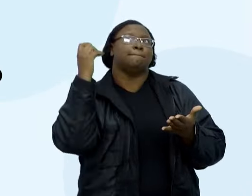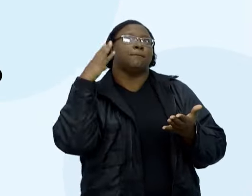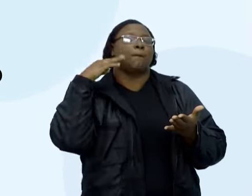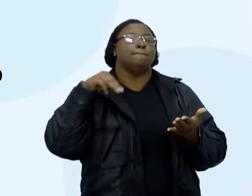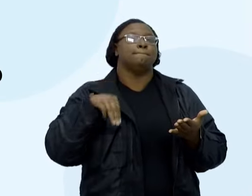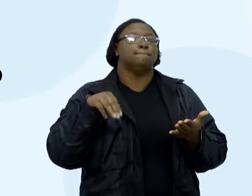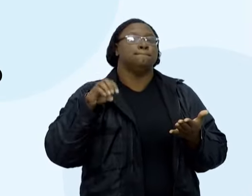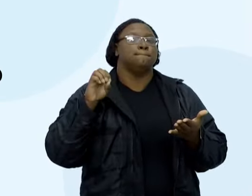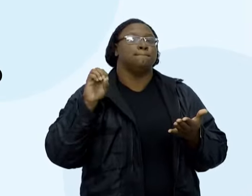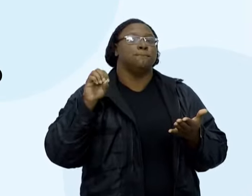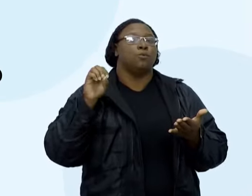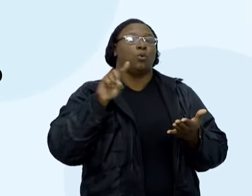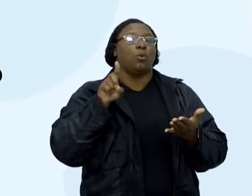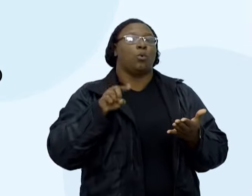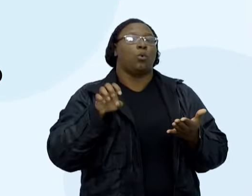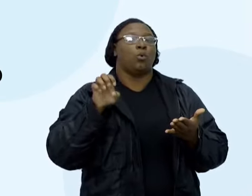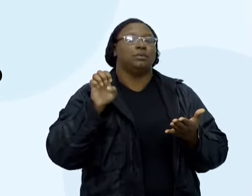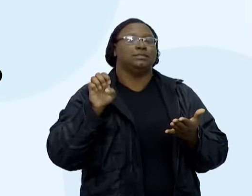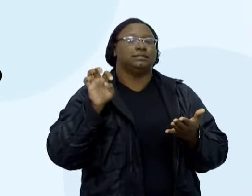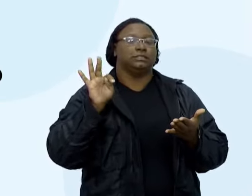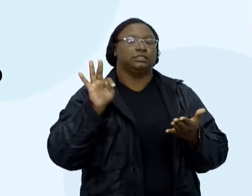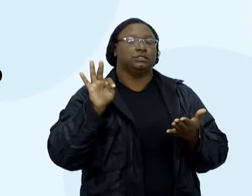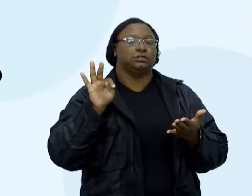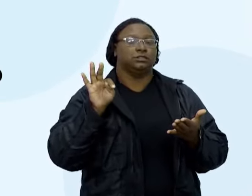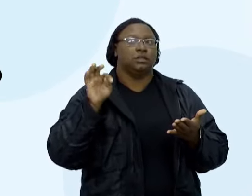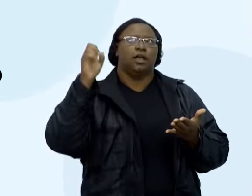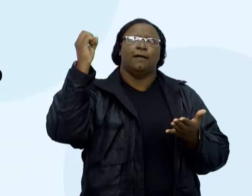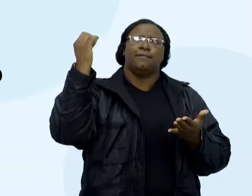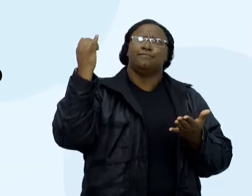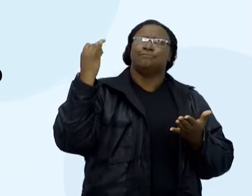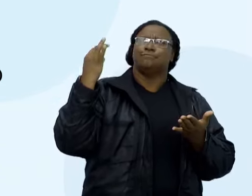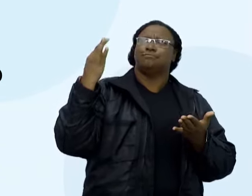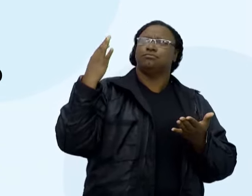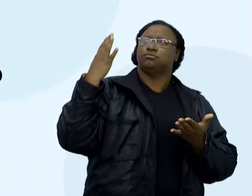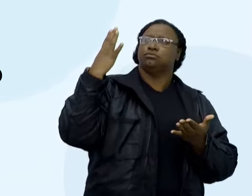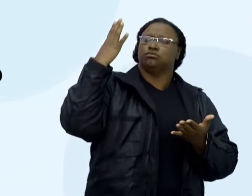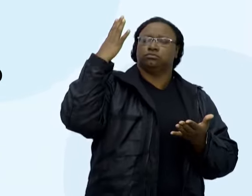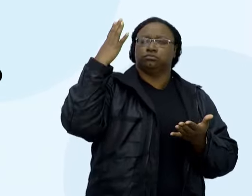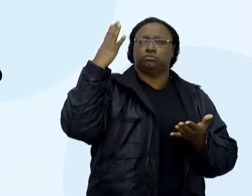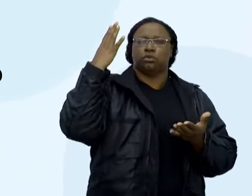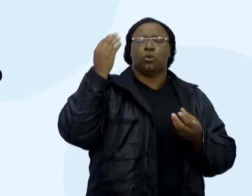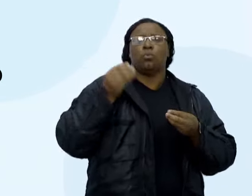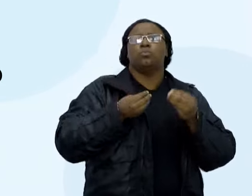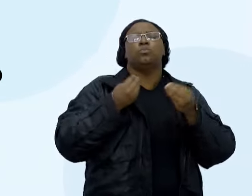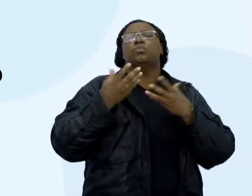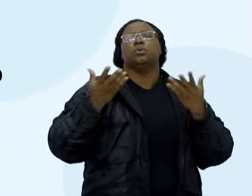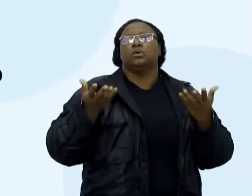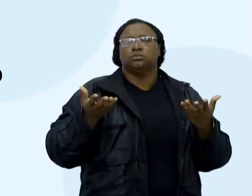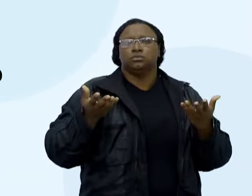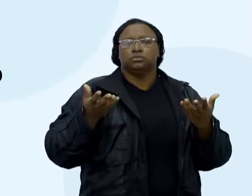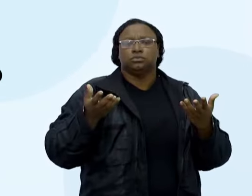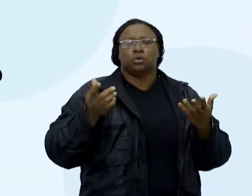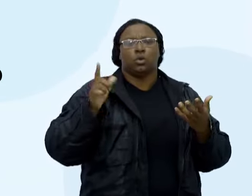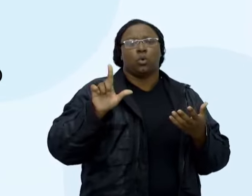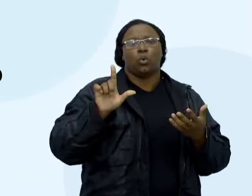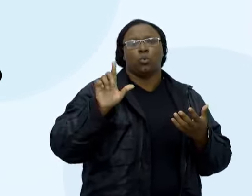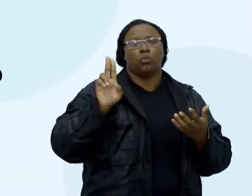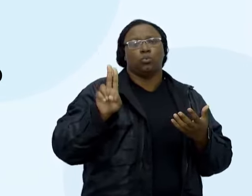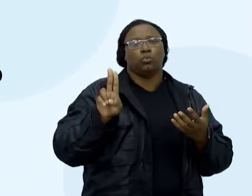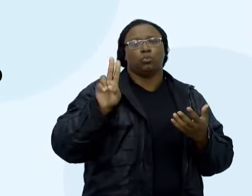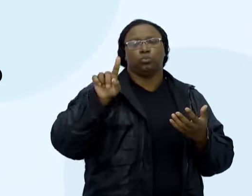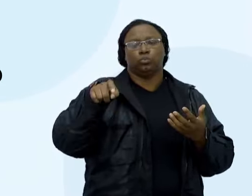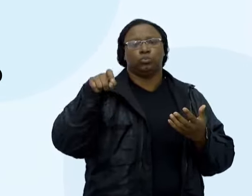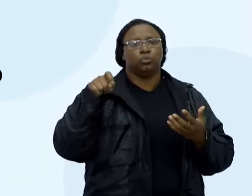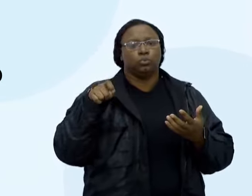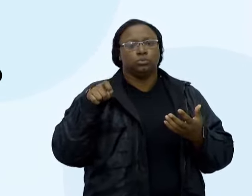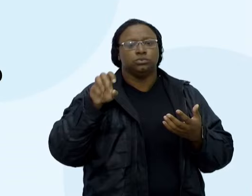Moser de fluxo luminoso e de luminância em lux ou em lumen, para você